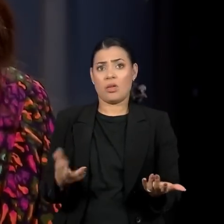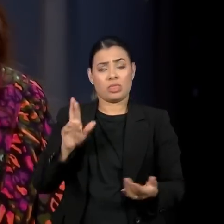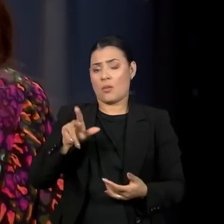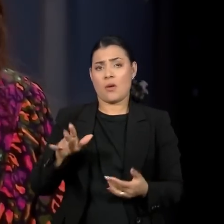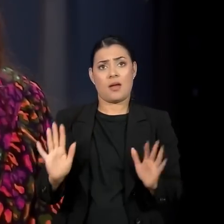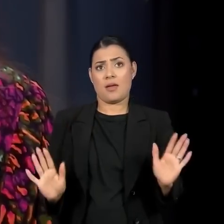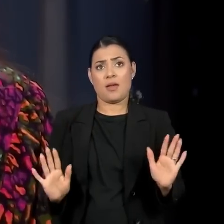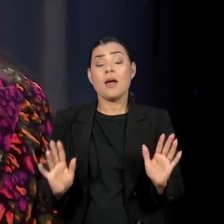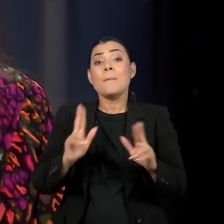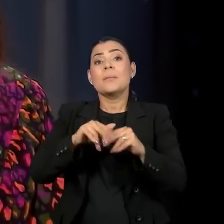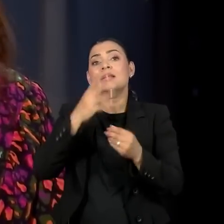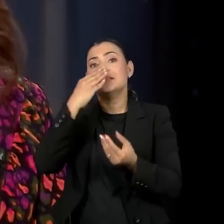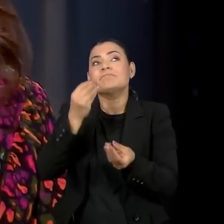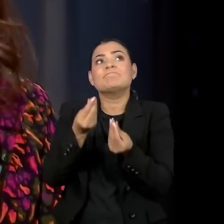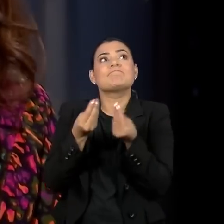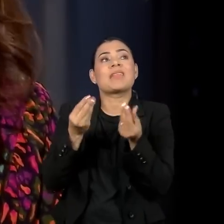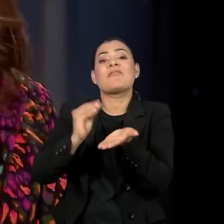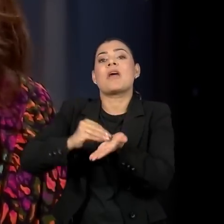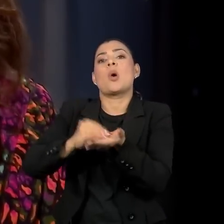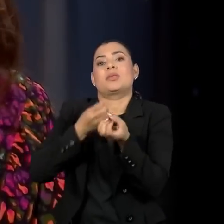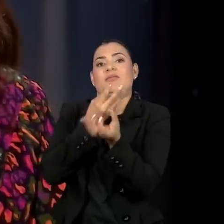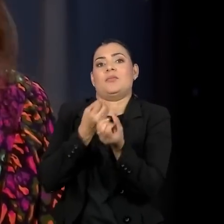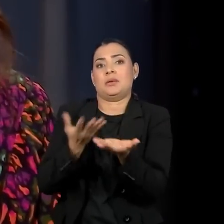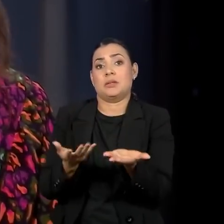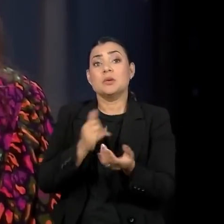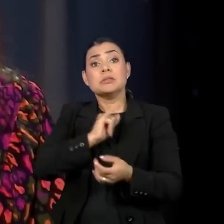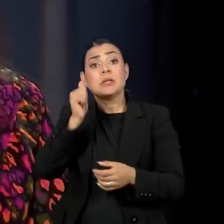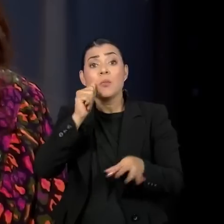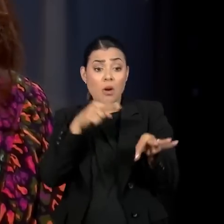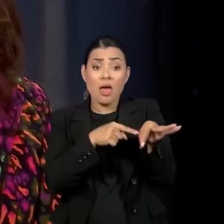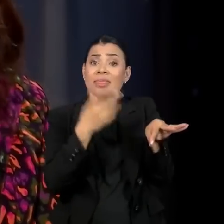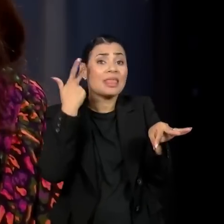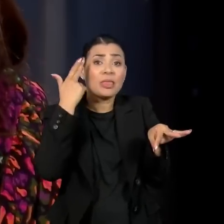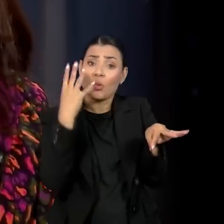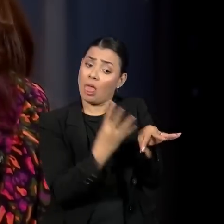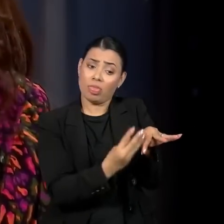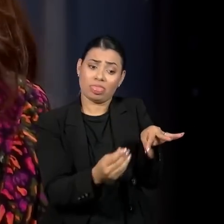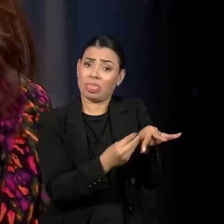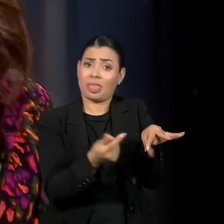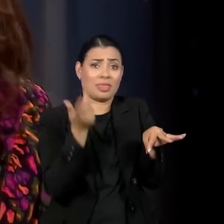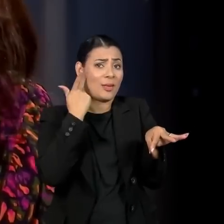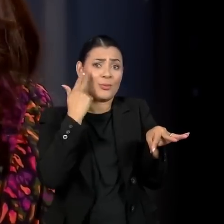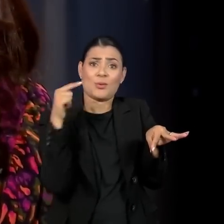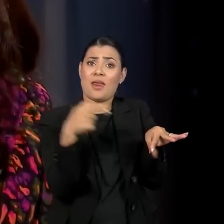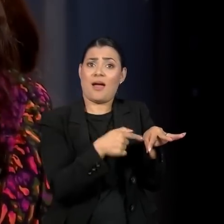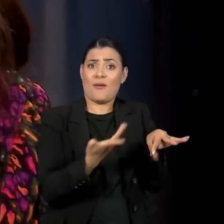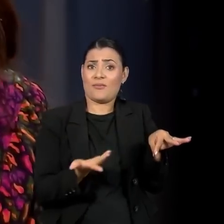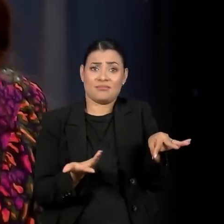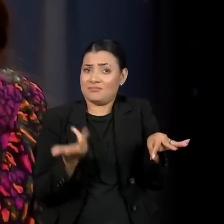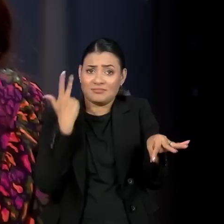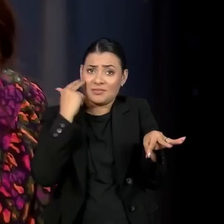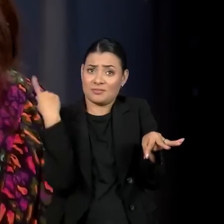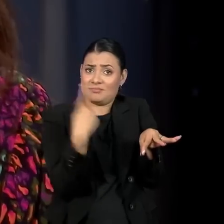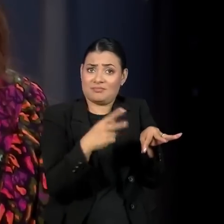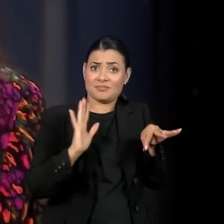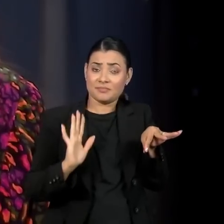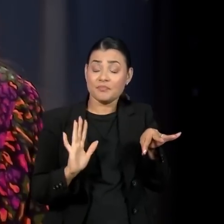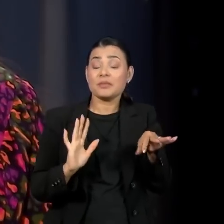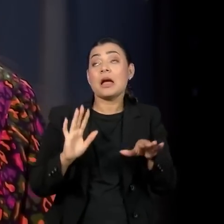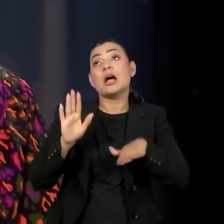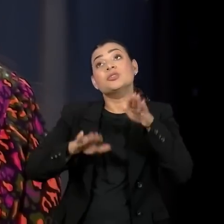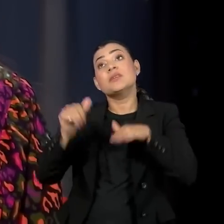essa desinformação. Se a gente soubesse que as mulheres têm a vagina naturalmente lubrificada, se a gente soubesse que uma mulher,